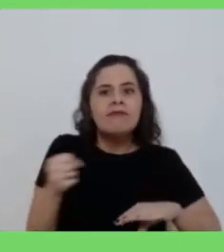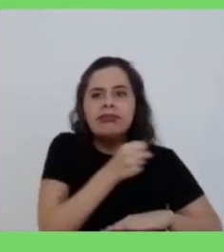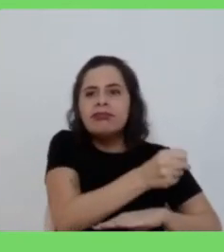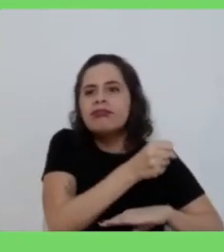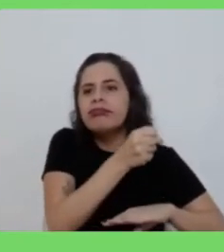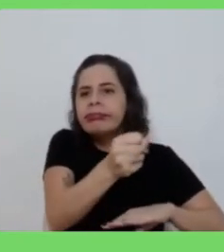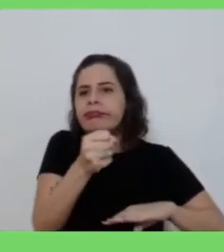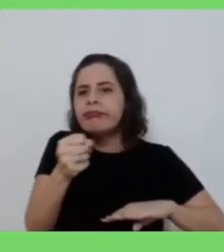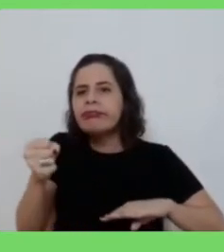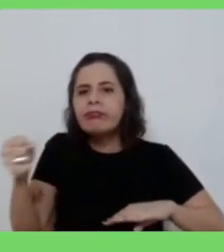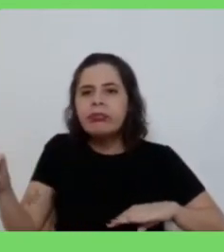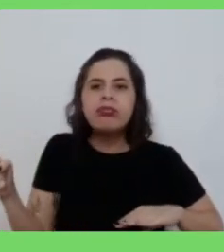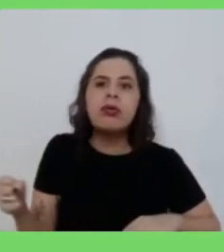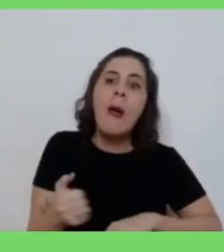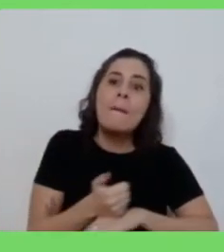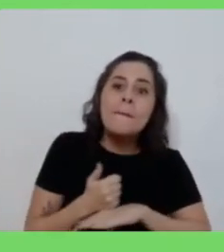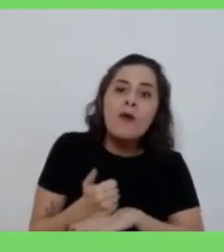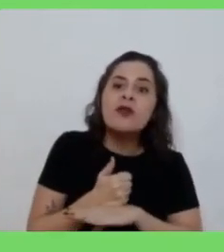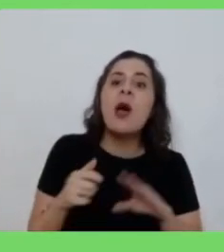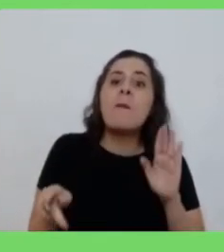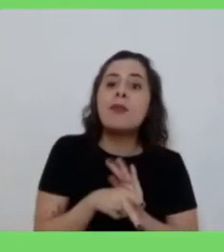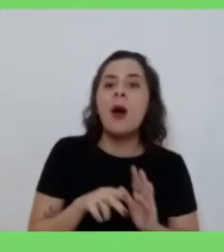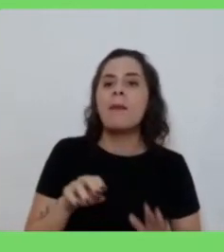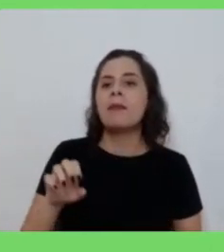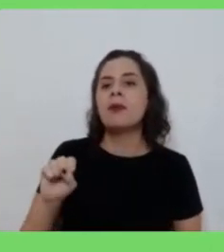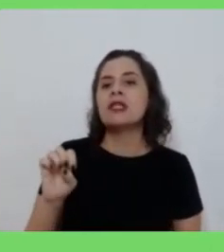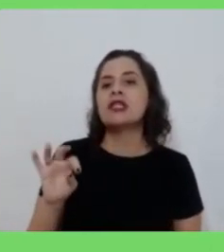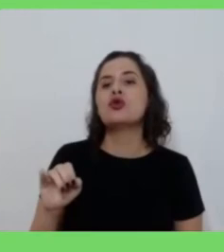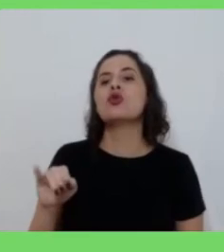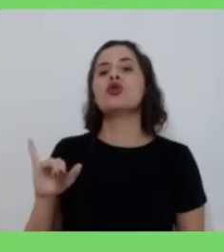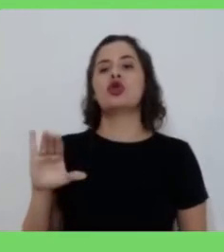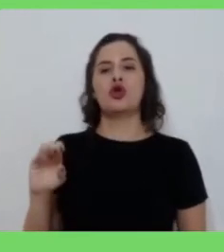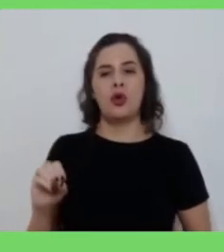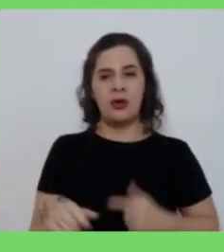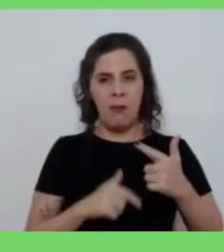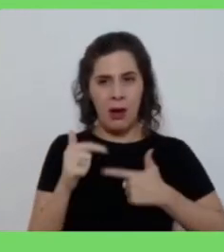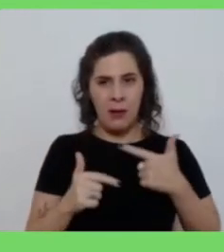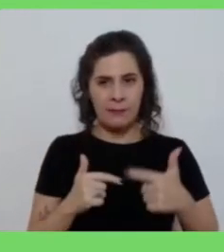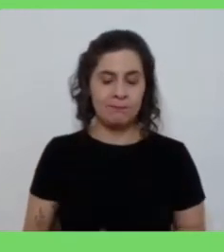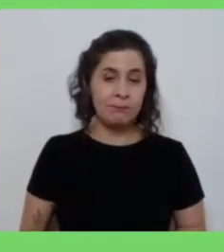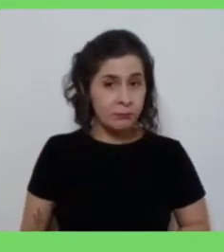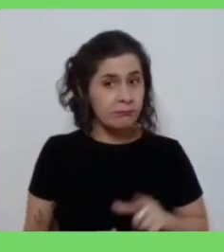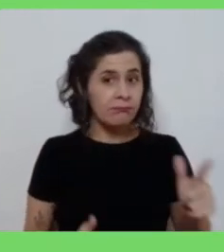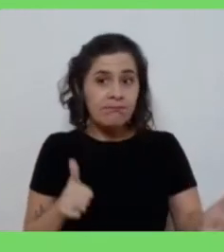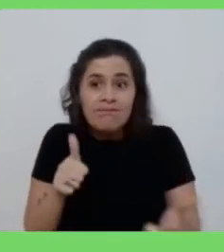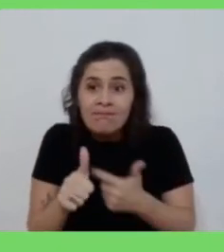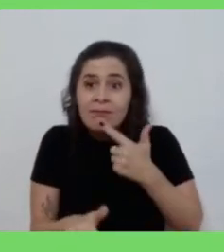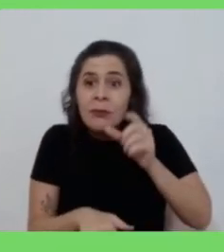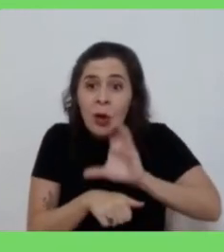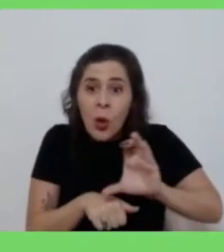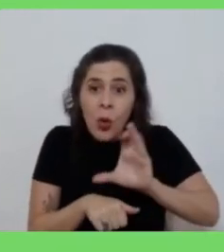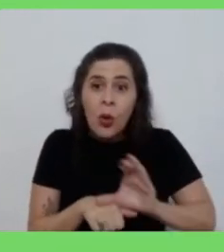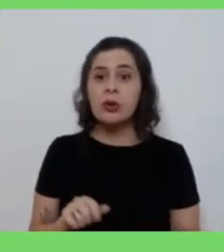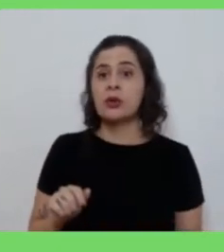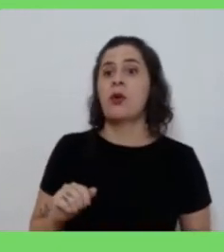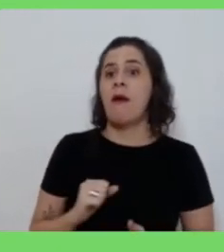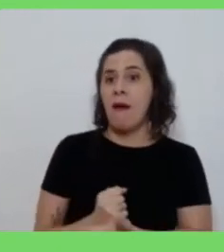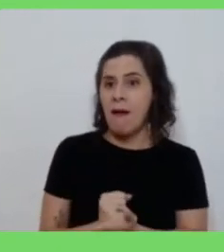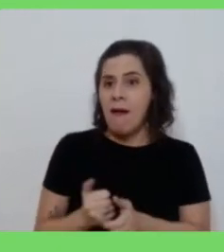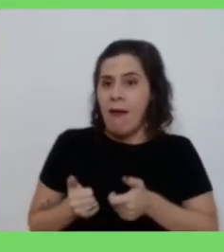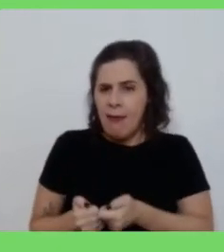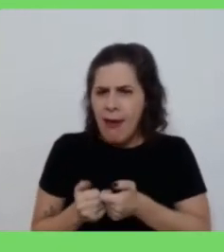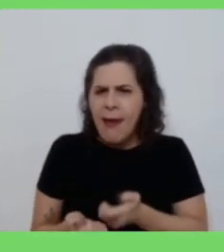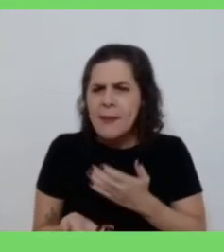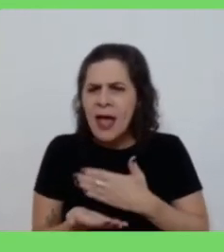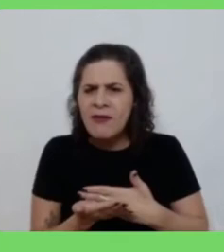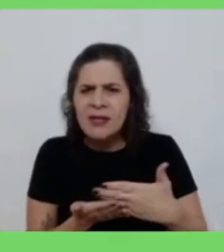fundamental uhum a gente segue então depois da criação do primeiro curso de games tem uma efervescência aí de